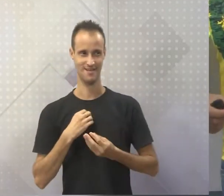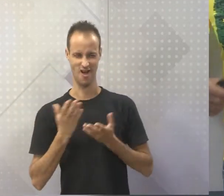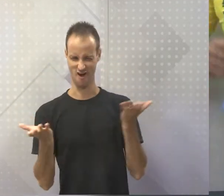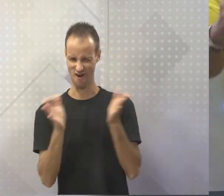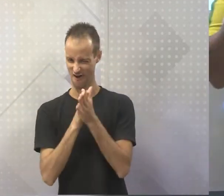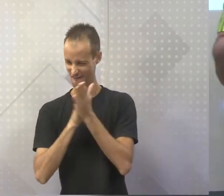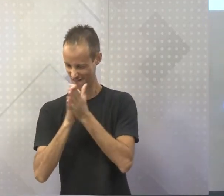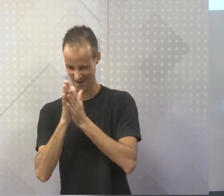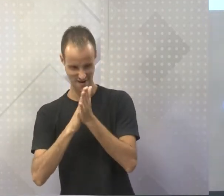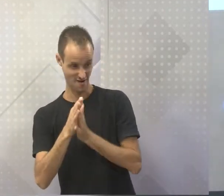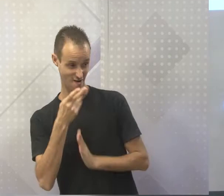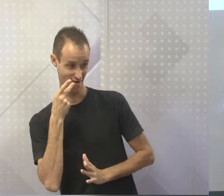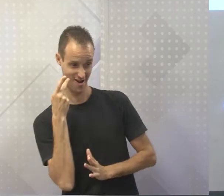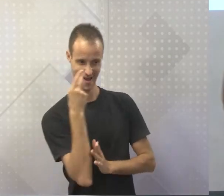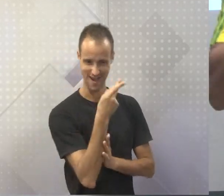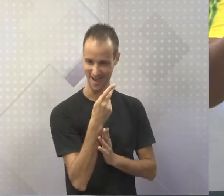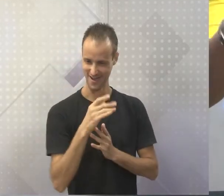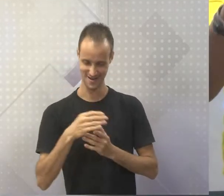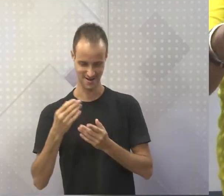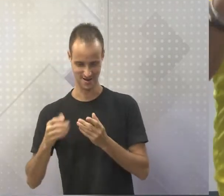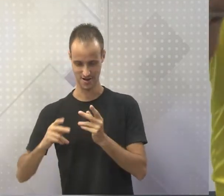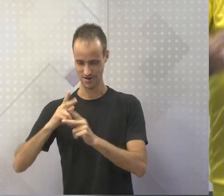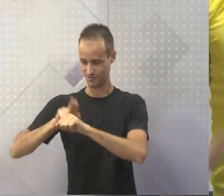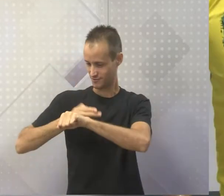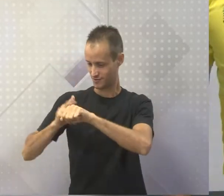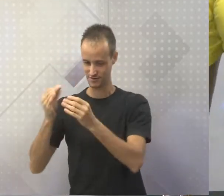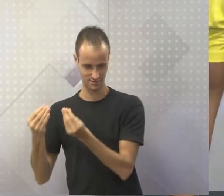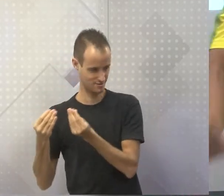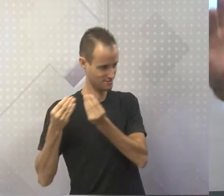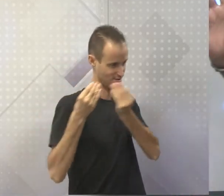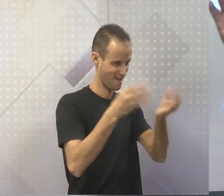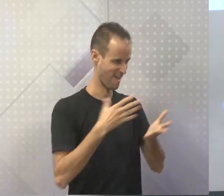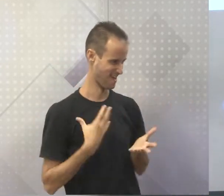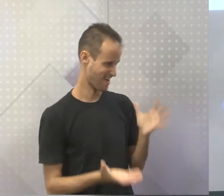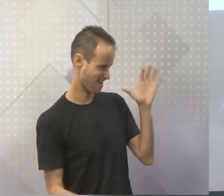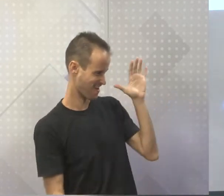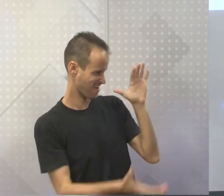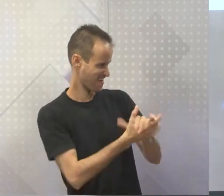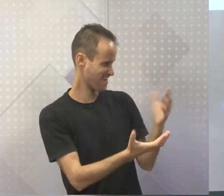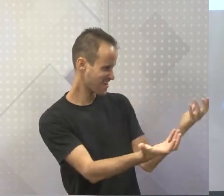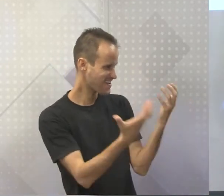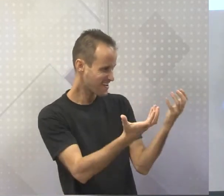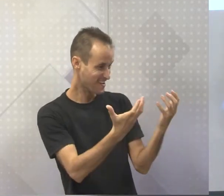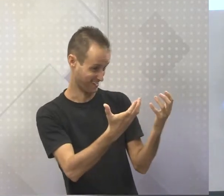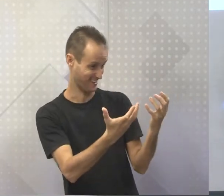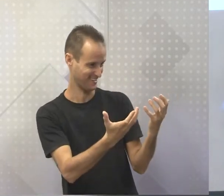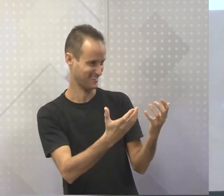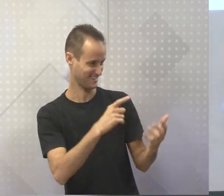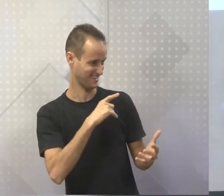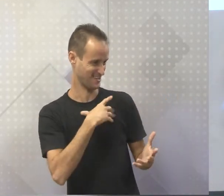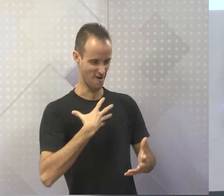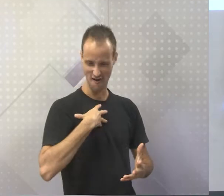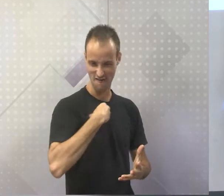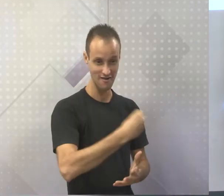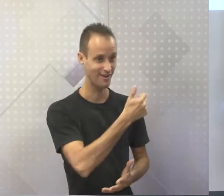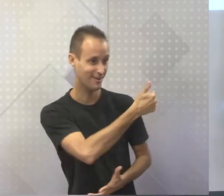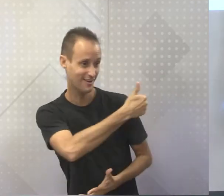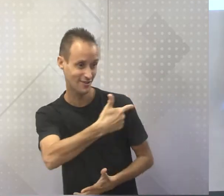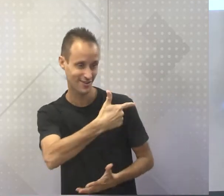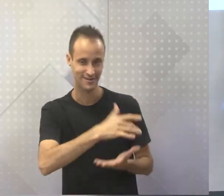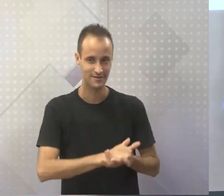chocolate a ela, eu vou dizer para ela que eu quero casar com ela e ter 12 meninos. Eita, bicho arrochado! Aí o que é que